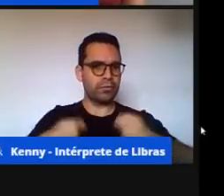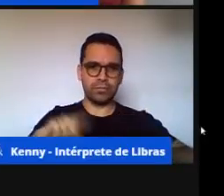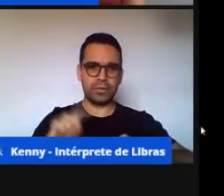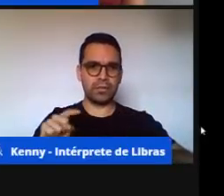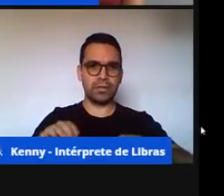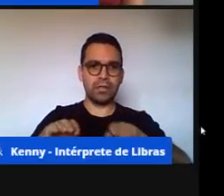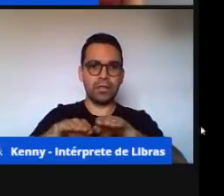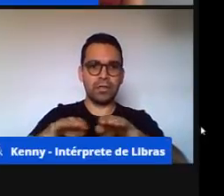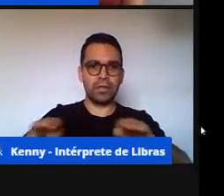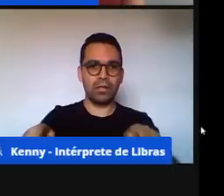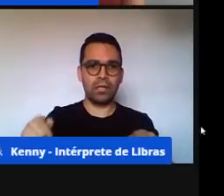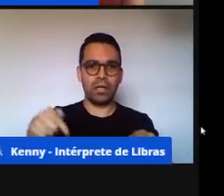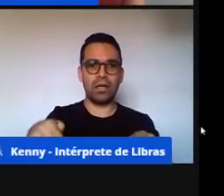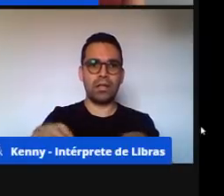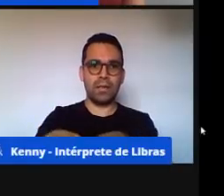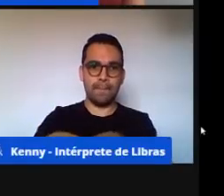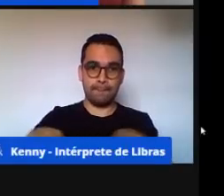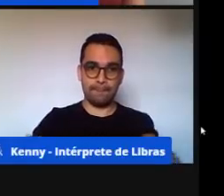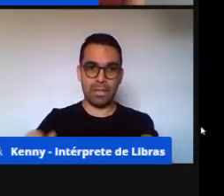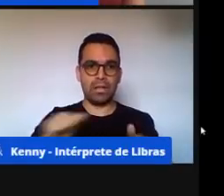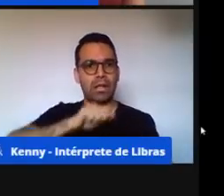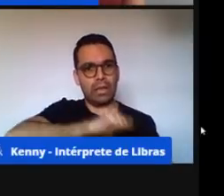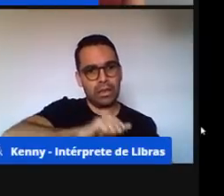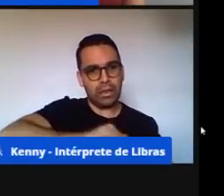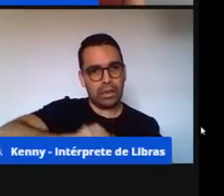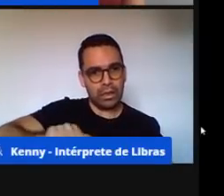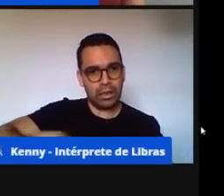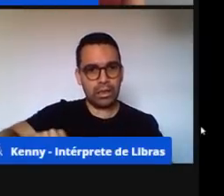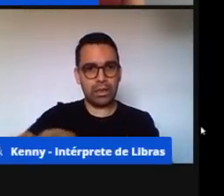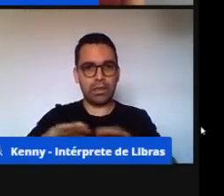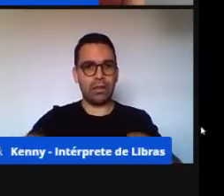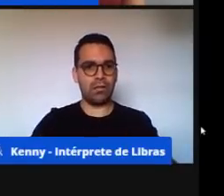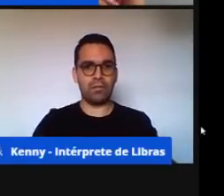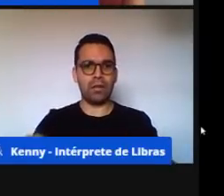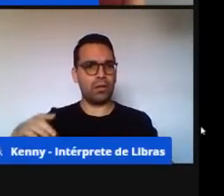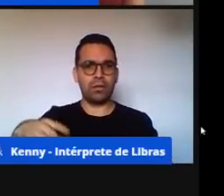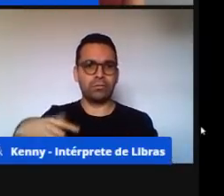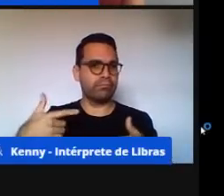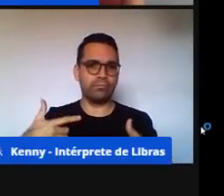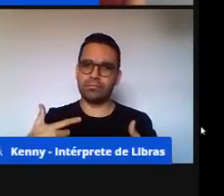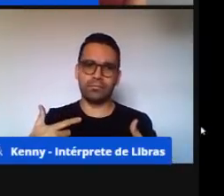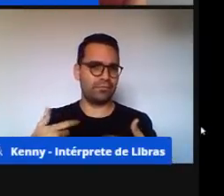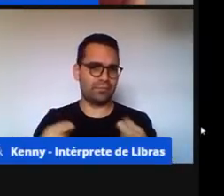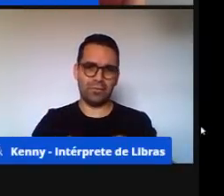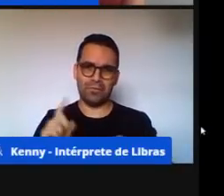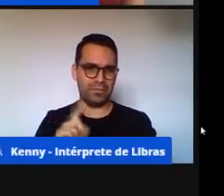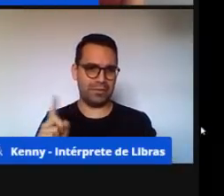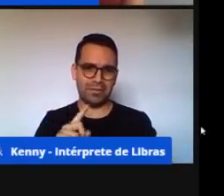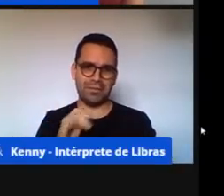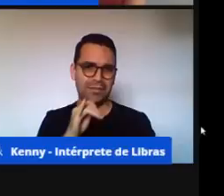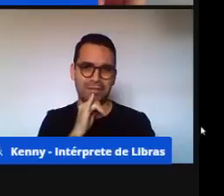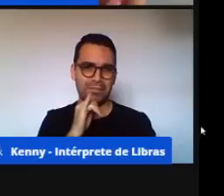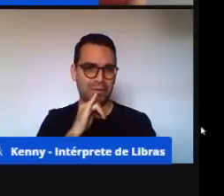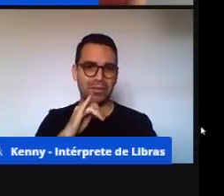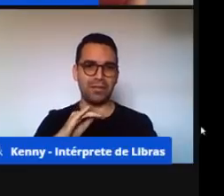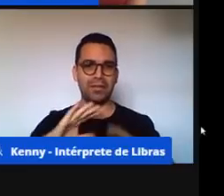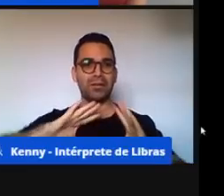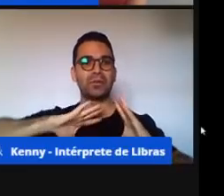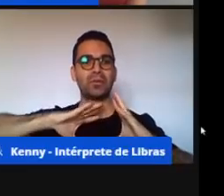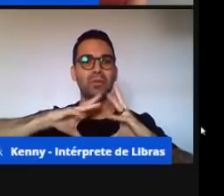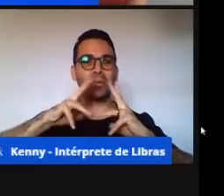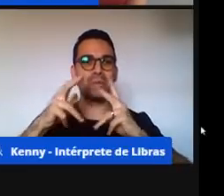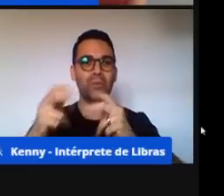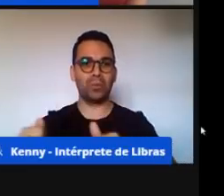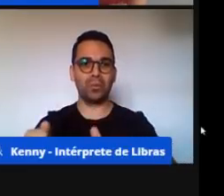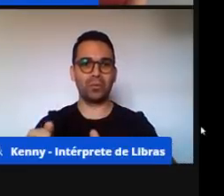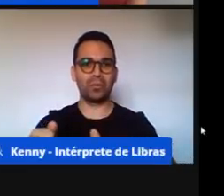teatro da higiene. Por que que eles falam isso? Porque, às vezes, a pessoa fica limpando todos os ambientes, mas não toma os outros